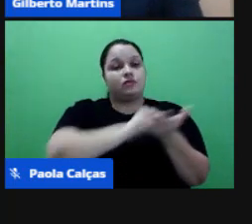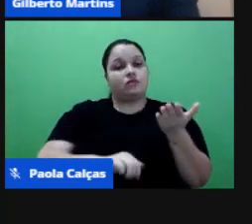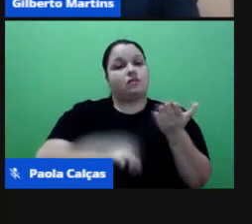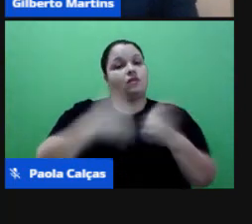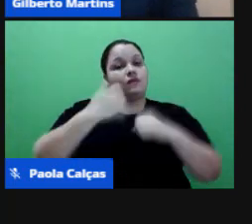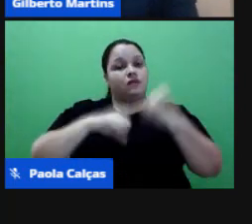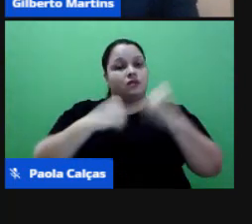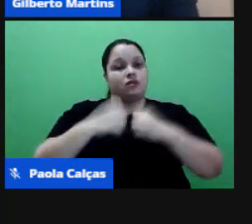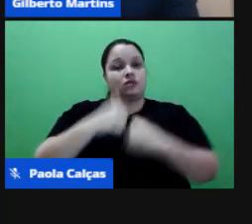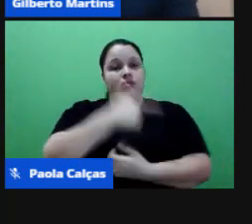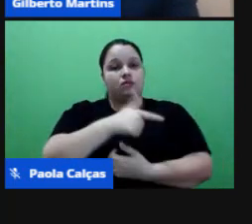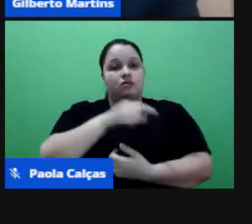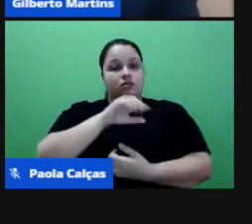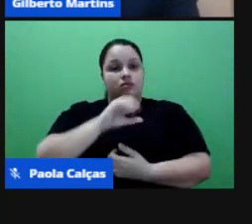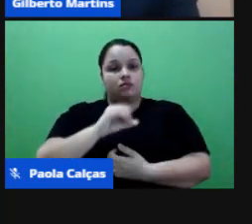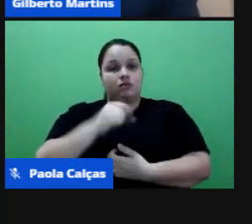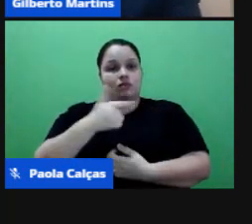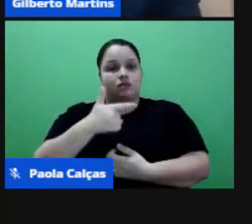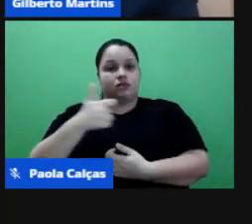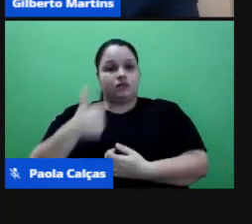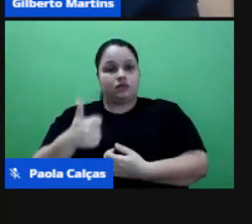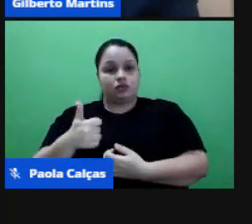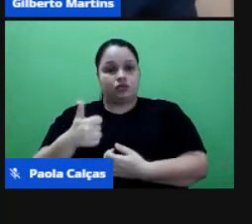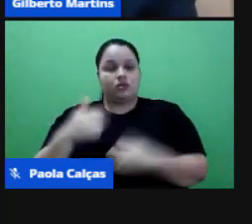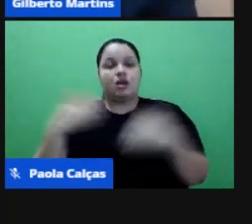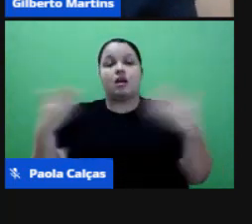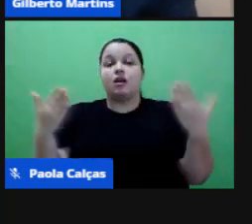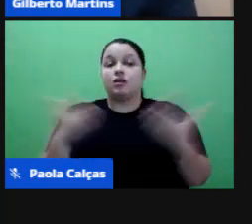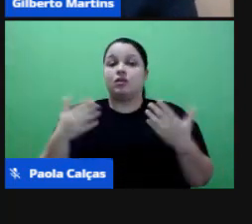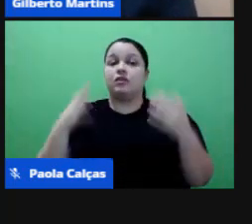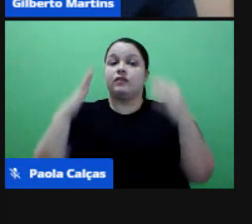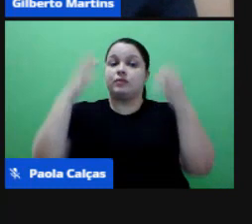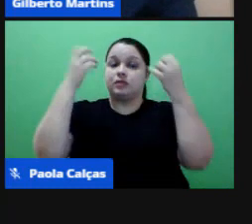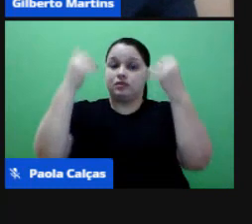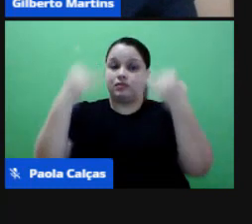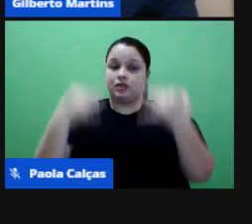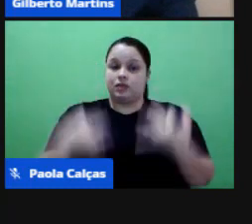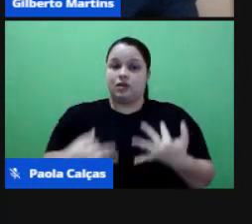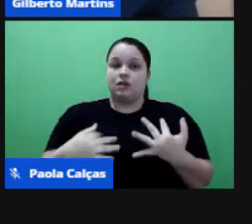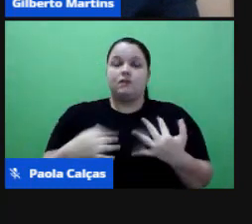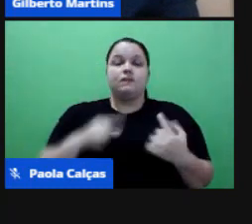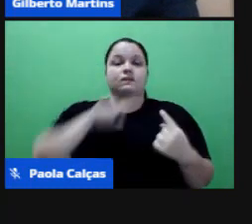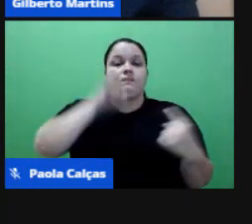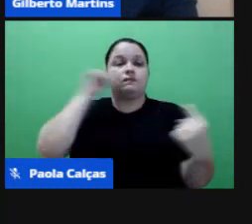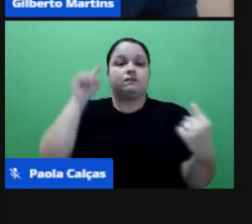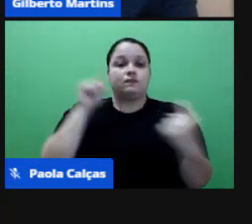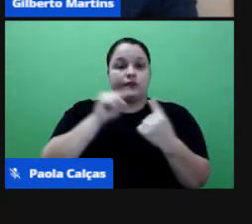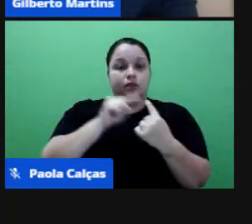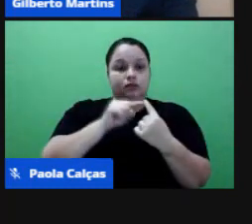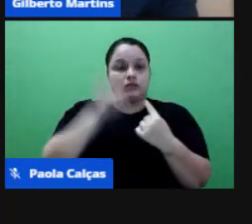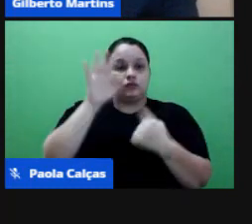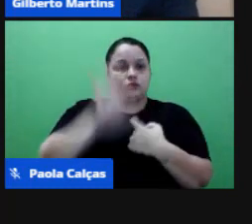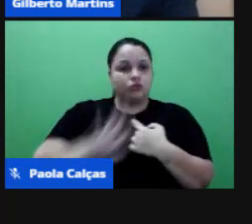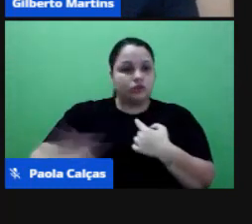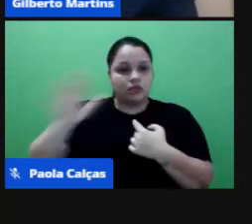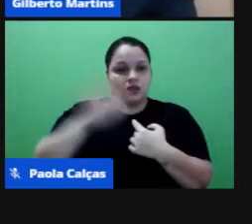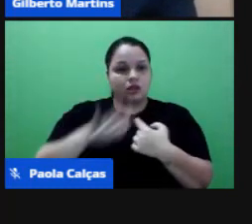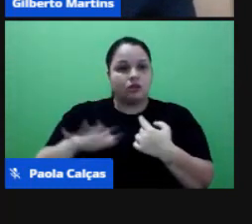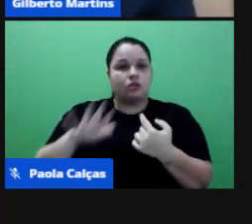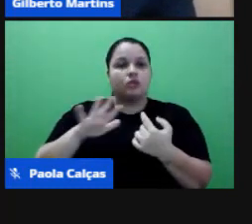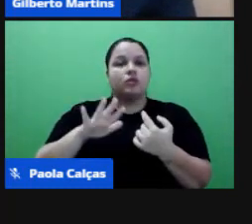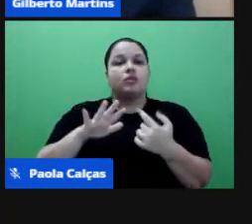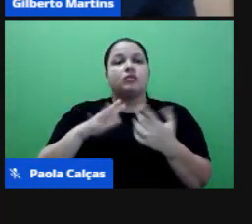fazendo agora a fala sobre o objetivo geral desse caderno de atividade diagnóstica.